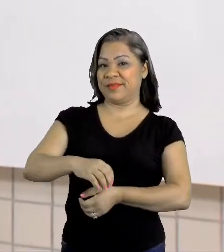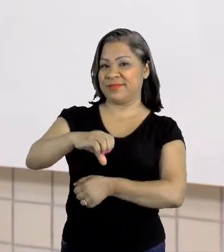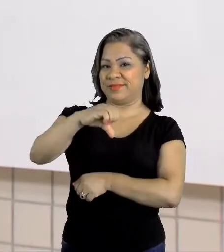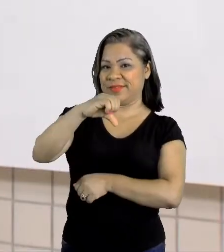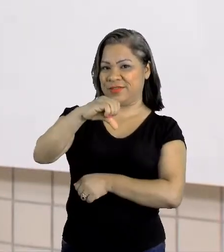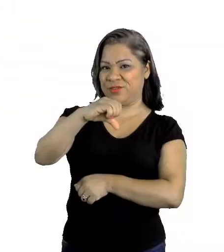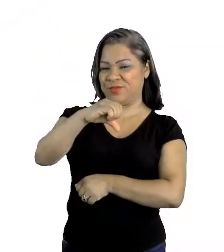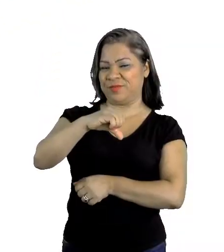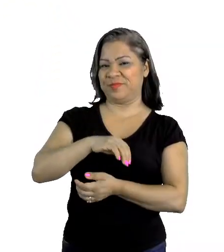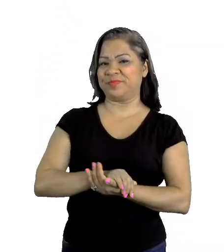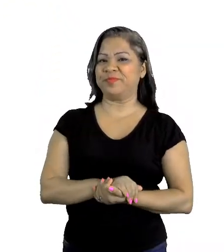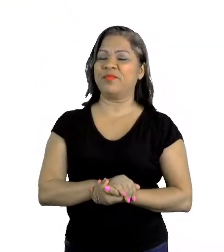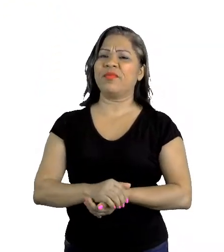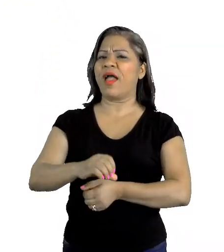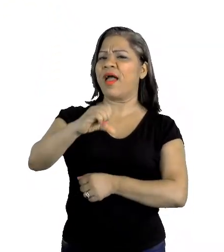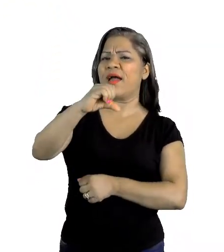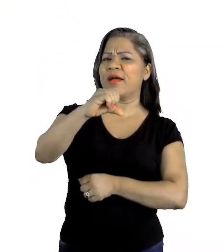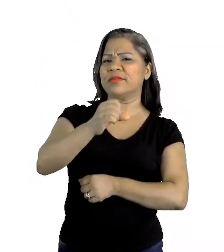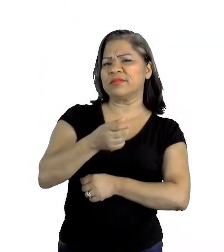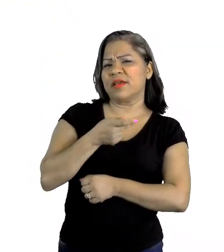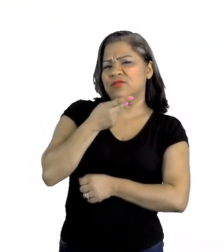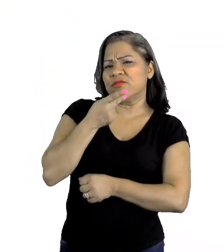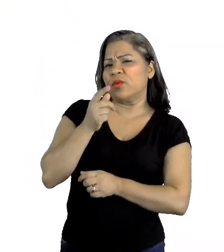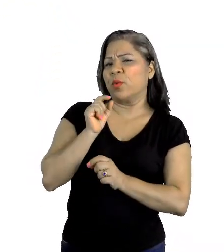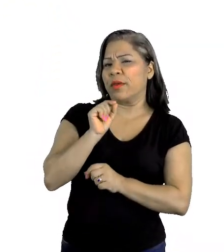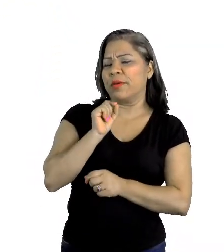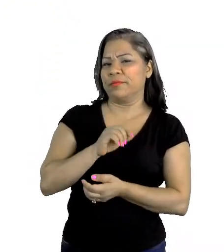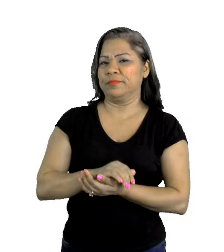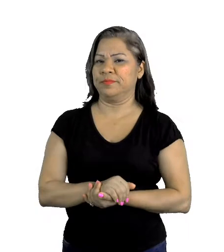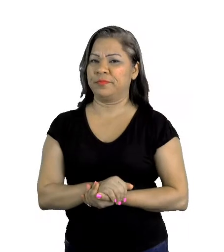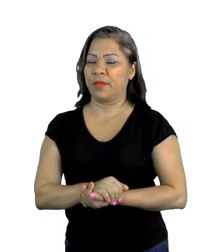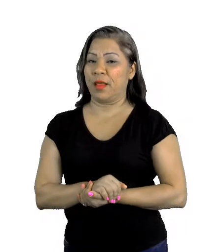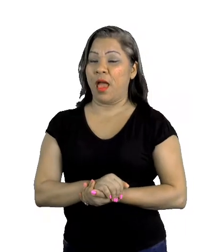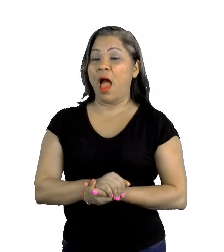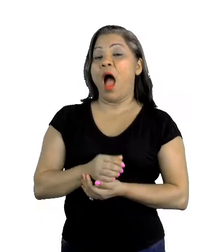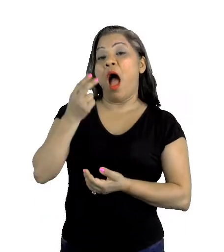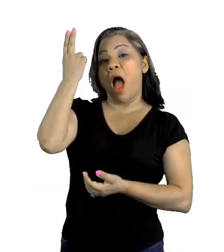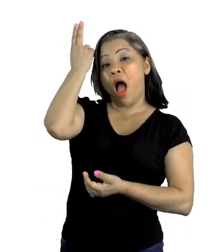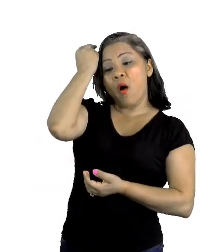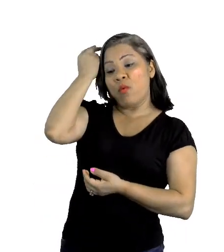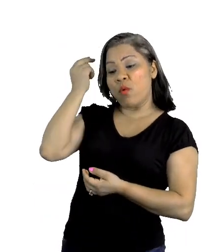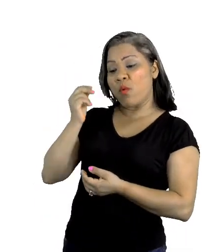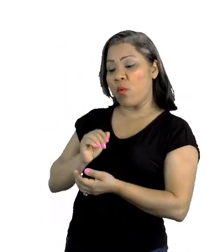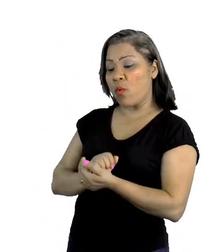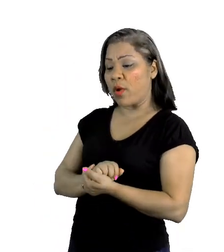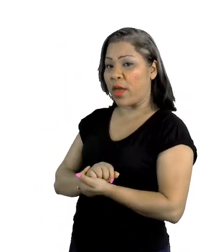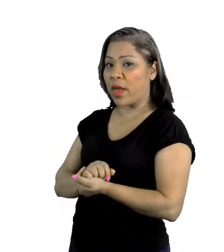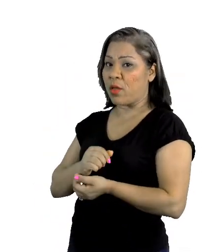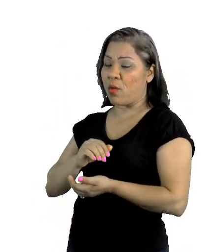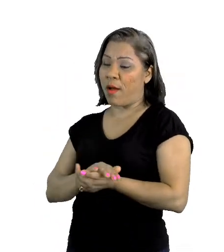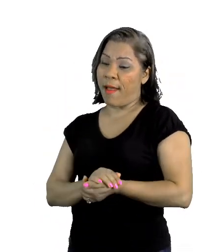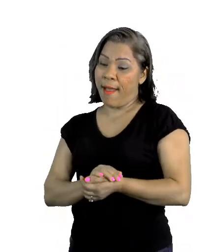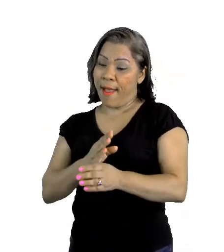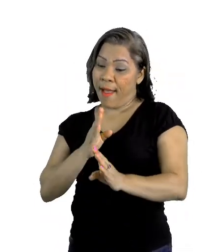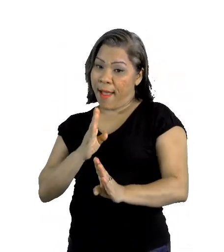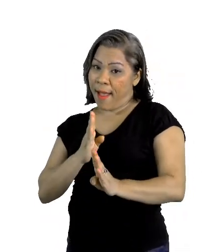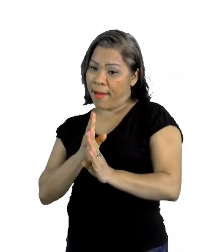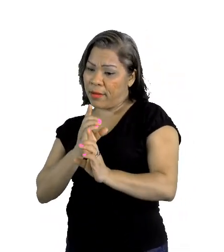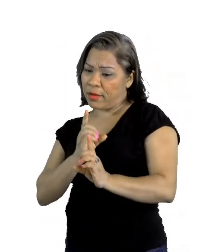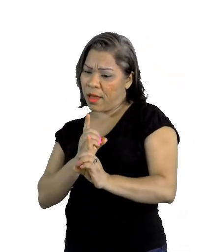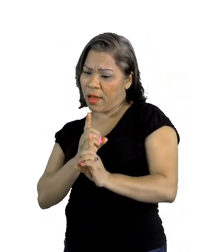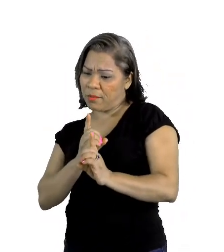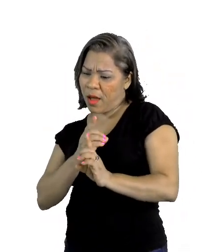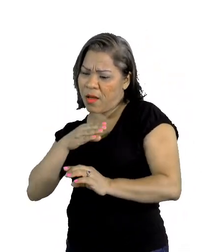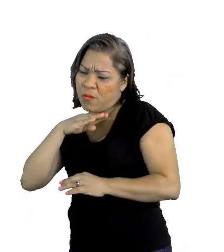7. A 7 fala o seguinte: o coelho achou a menina pretinha, a pessoa